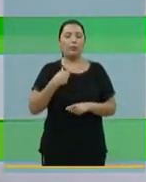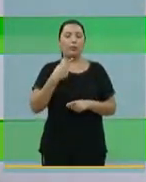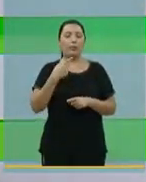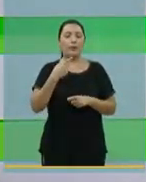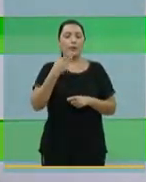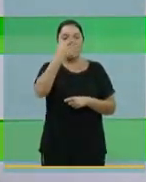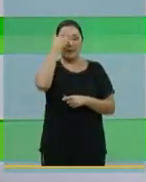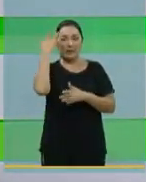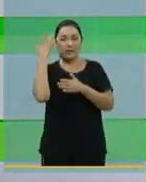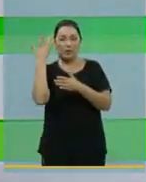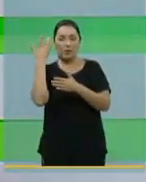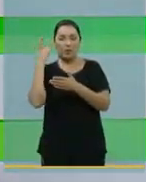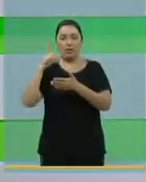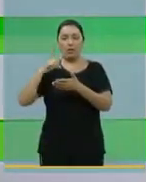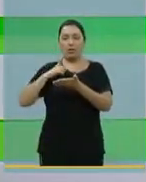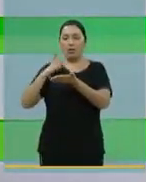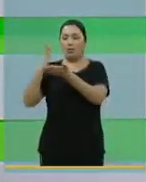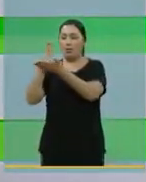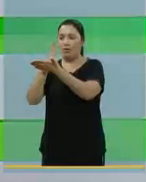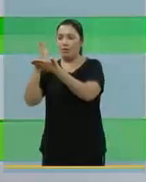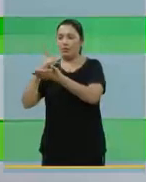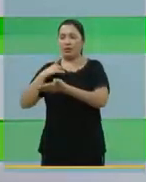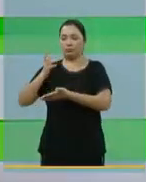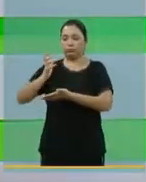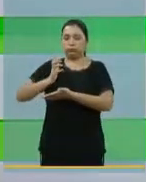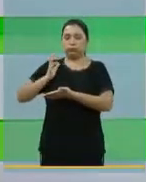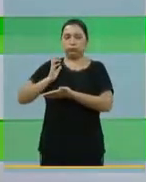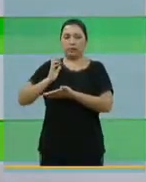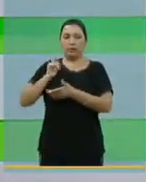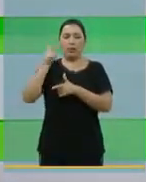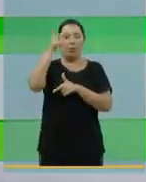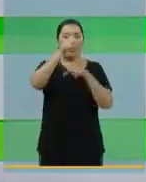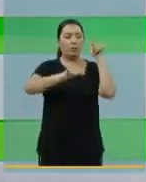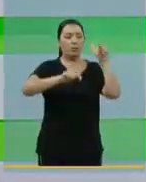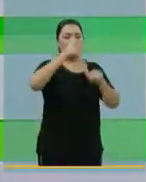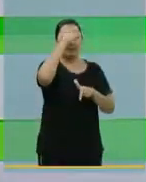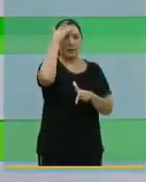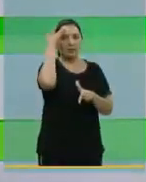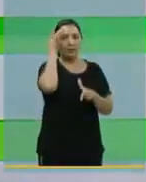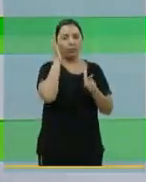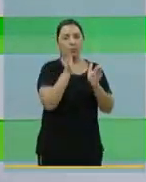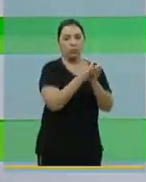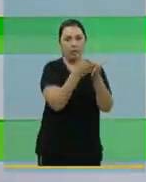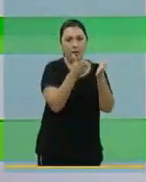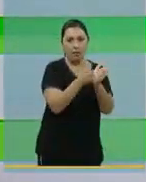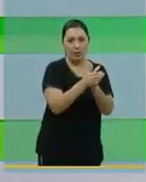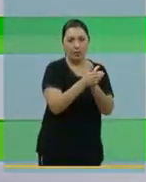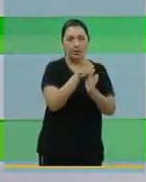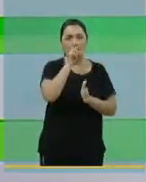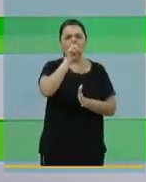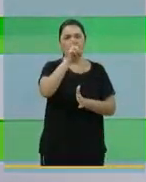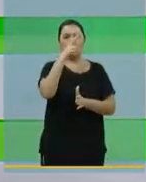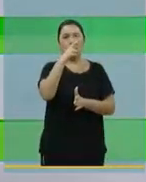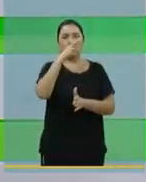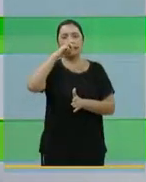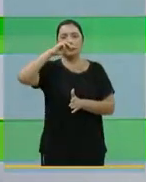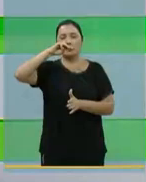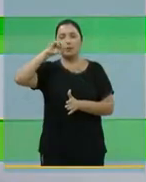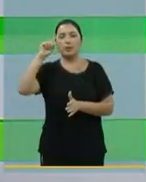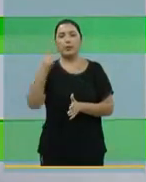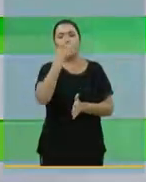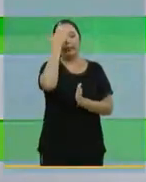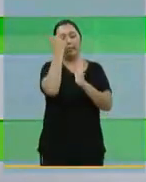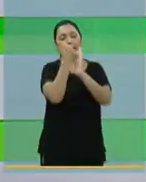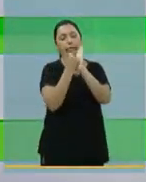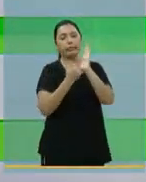de fortuna e meio o oceano de dificuldades 52 milhões de brasileiros abaixo da linha